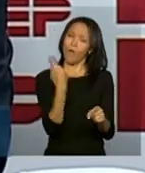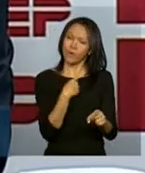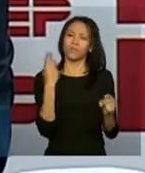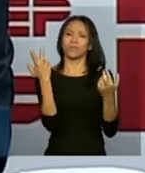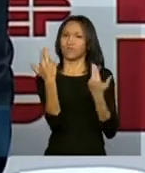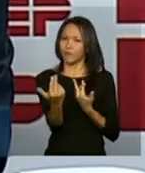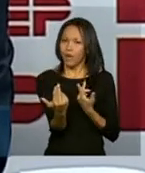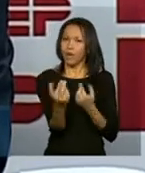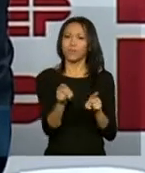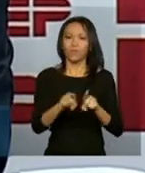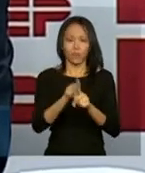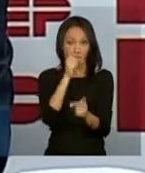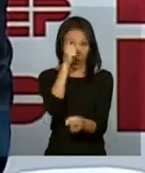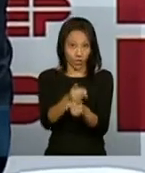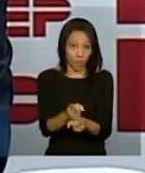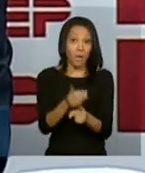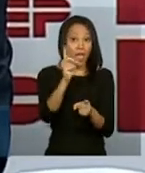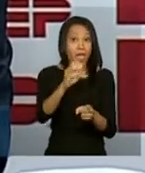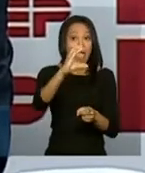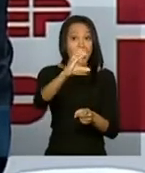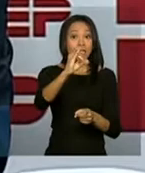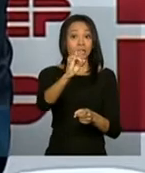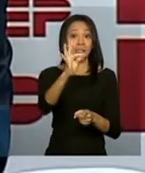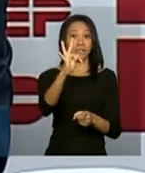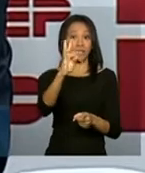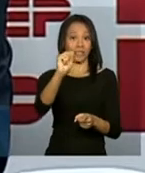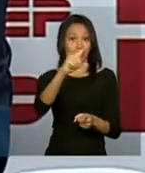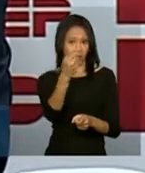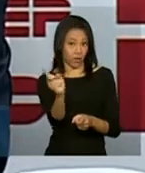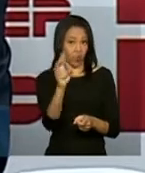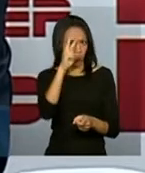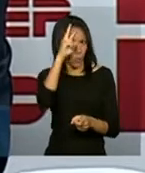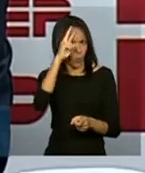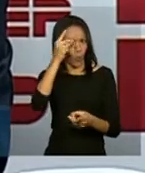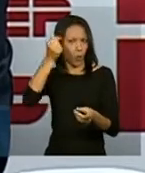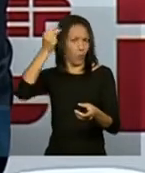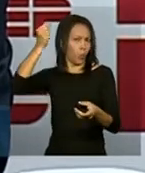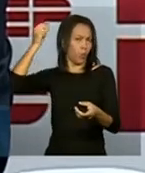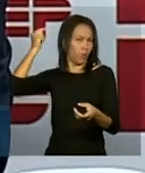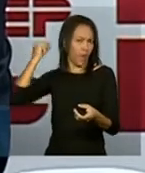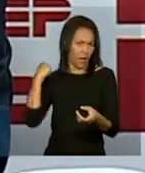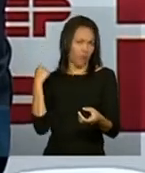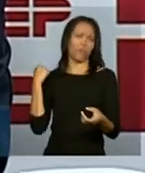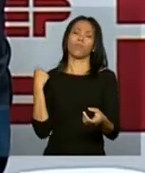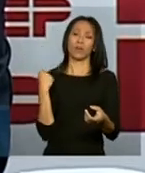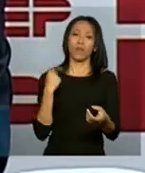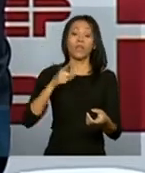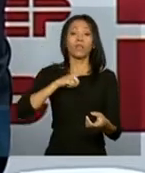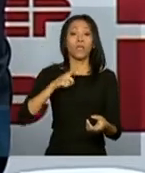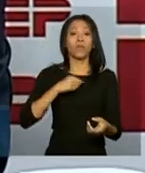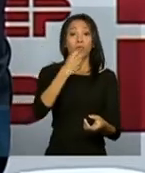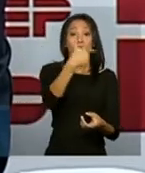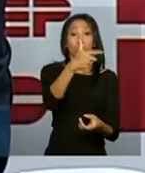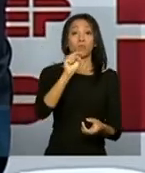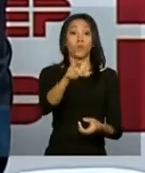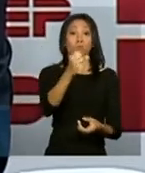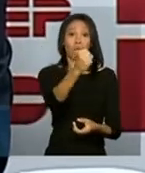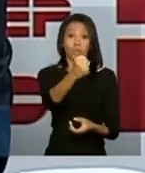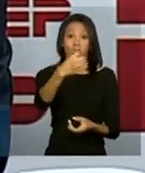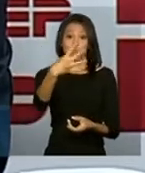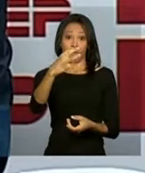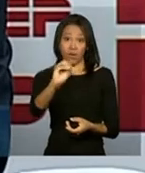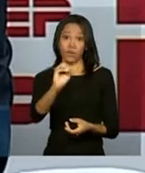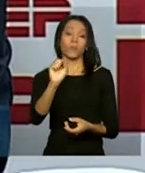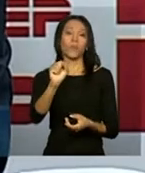mesma forma, e seguramente são citações históricas, porque, na época, nós temos 2.842